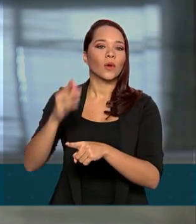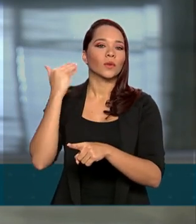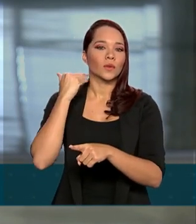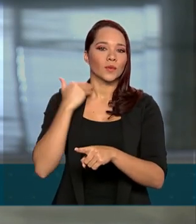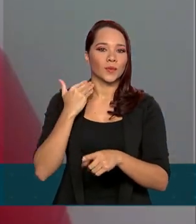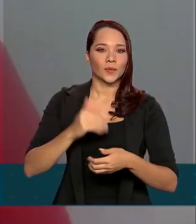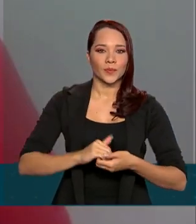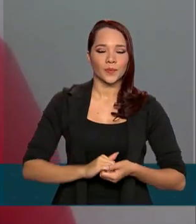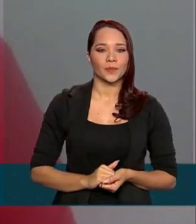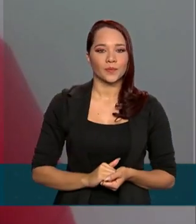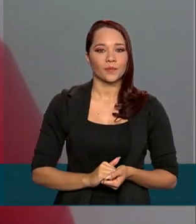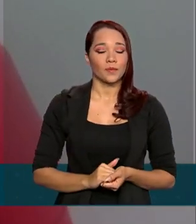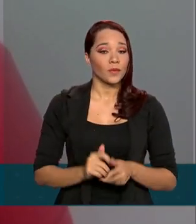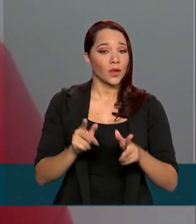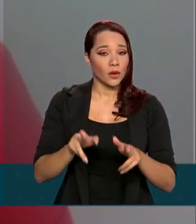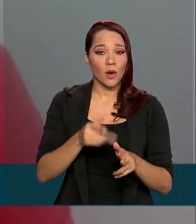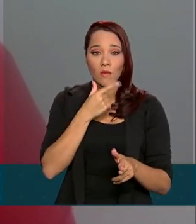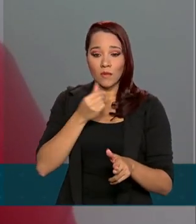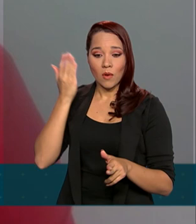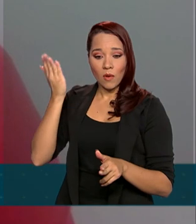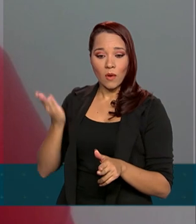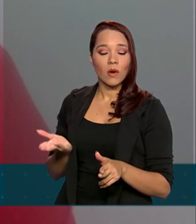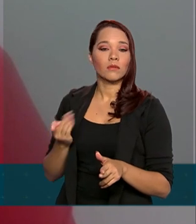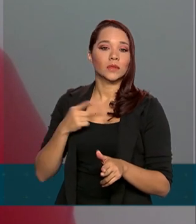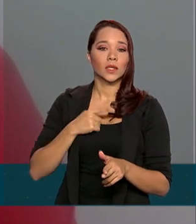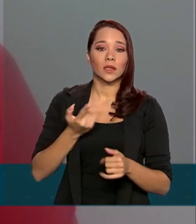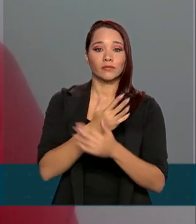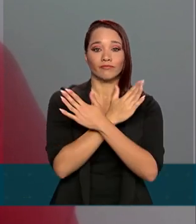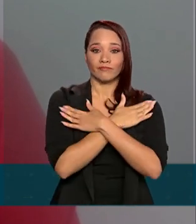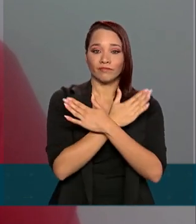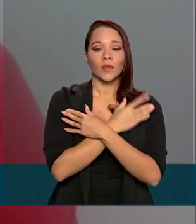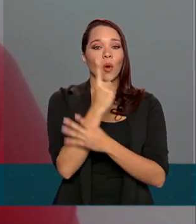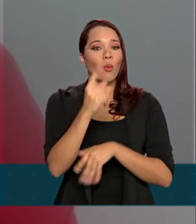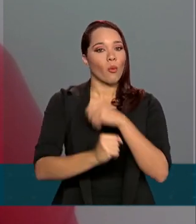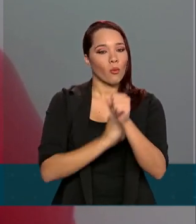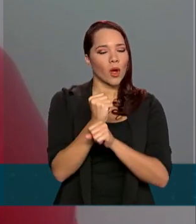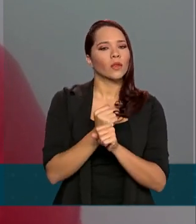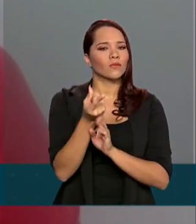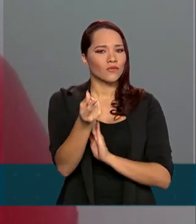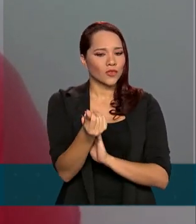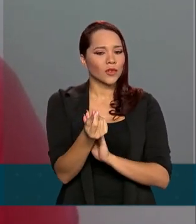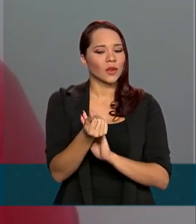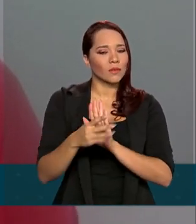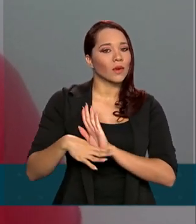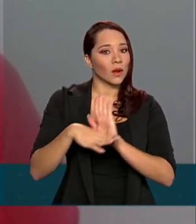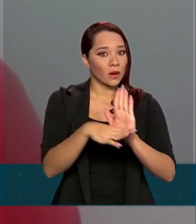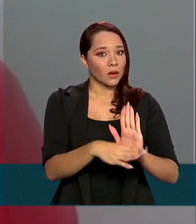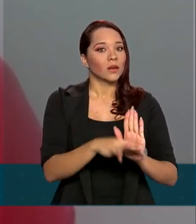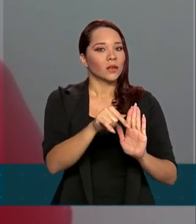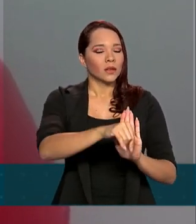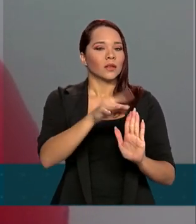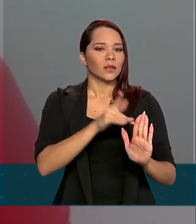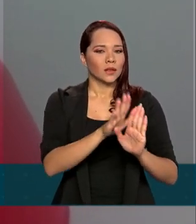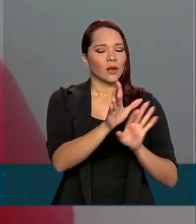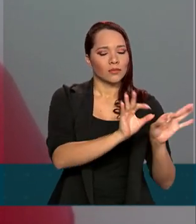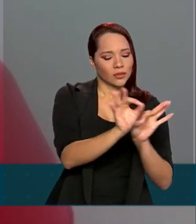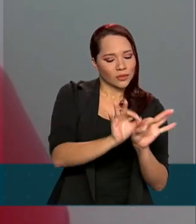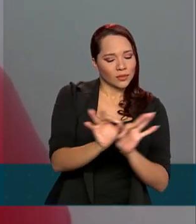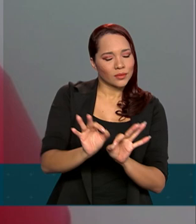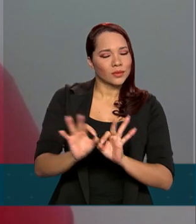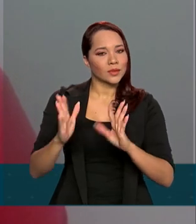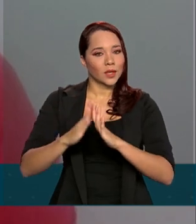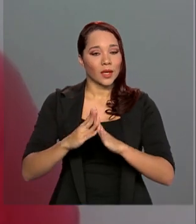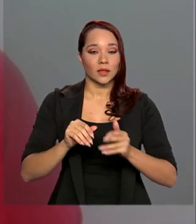bancárias. No caso de Geomar, que está desempregado há um ano, o dinheiro vem ajudar a colocar o orçamento em ordem.